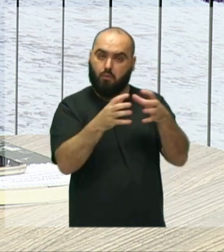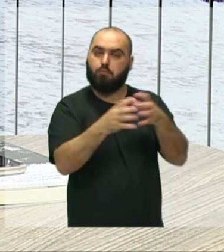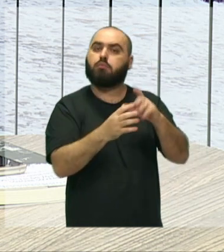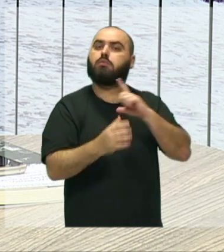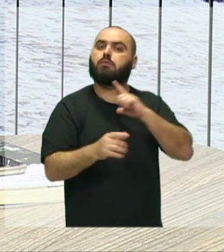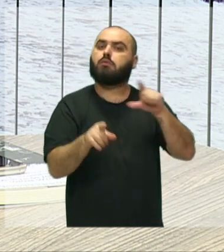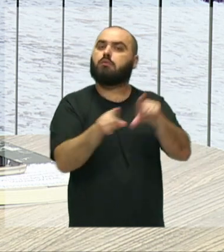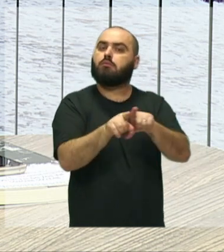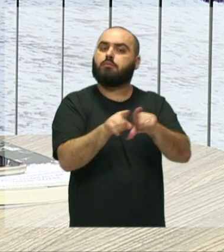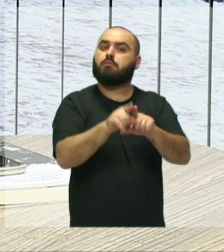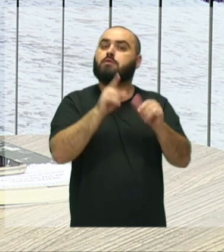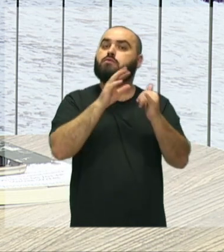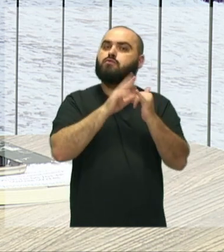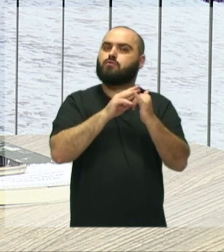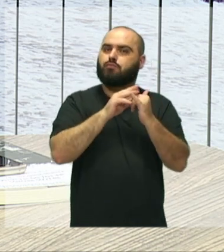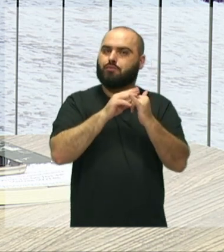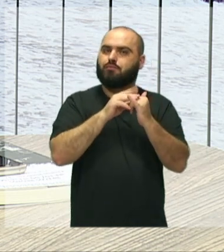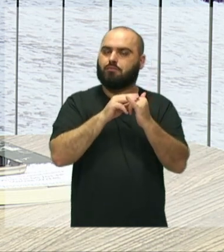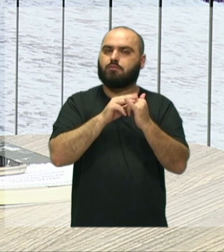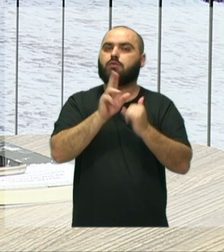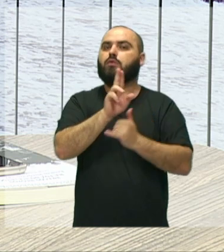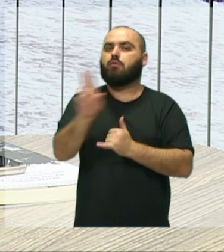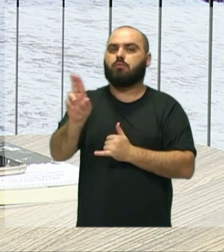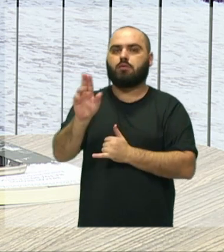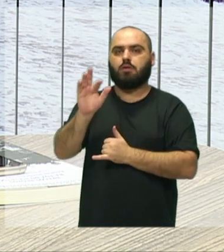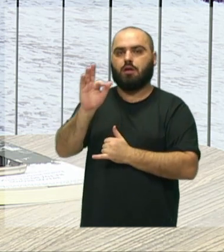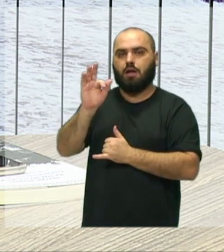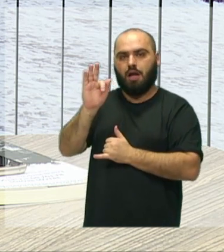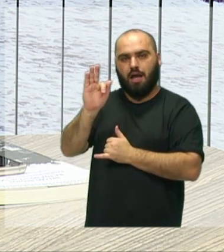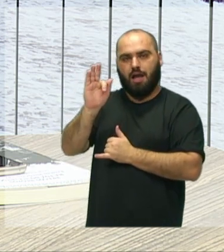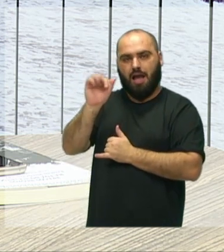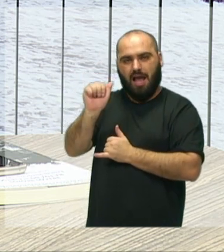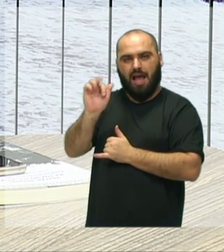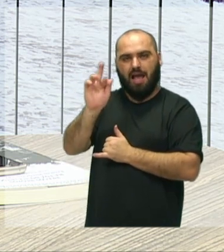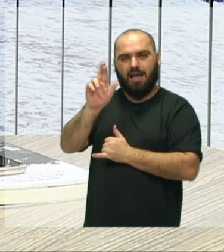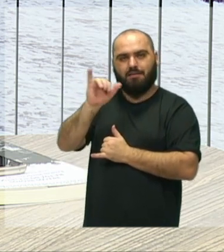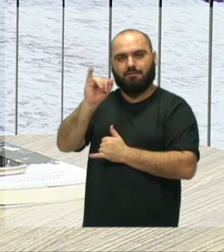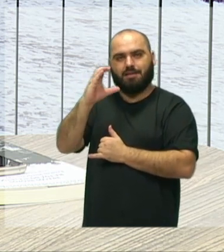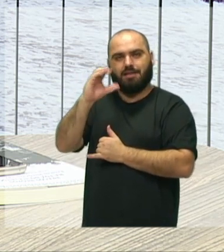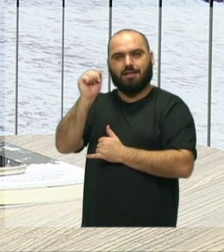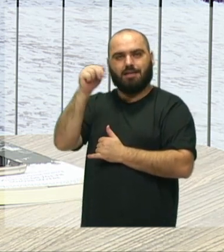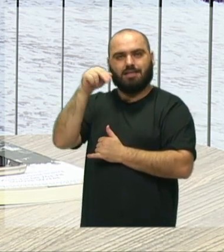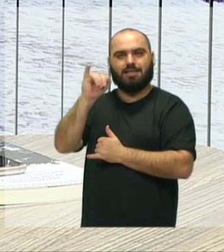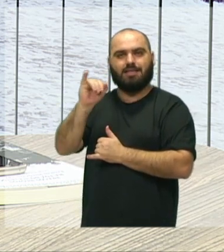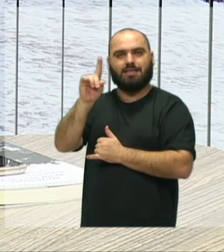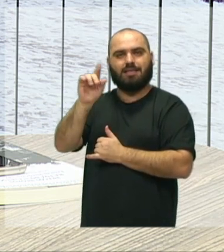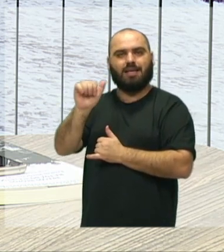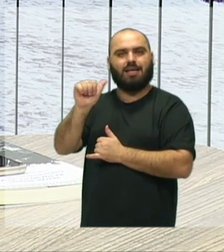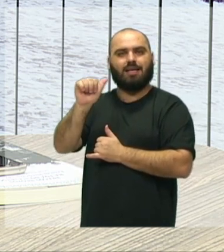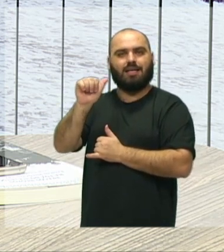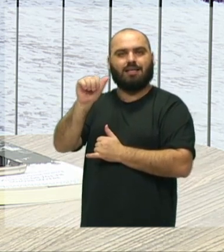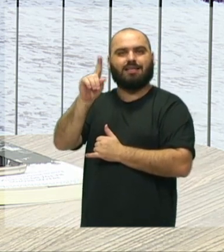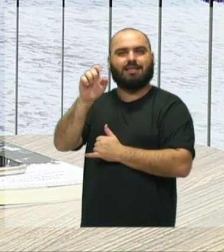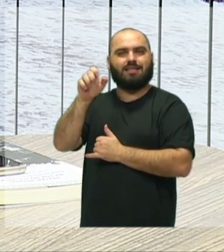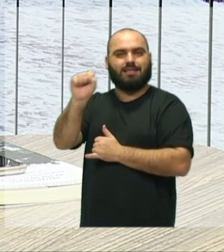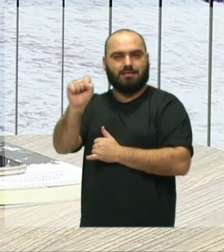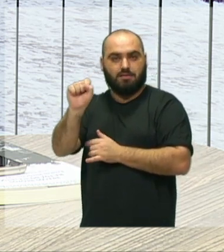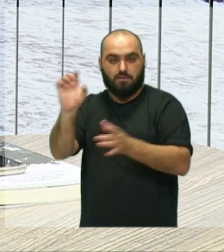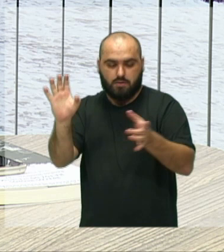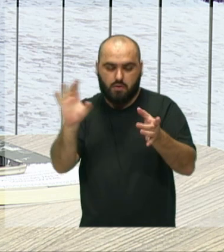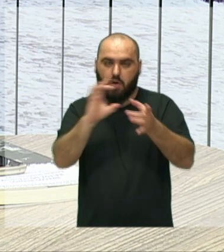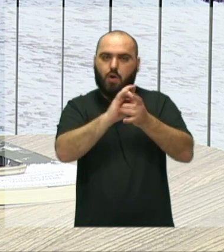constituímos um canal no YouTube que chama Africanidades Conectadas. Africanidades Conectadas.